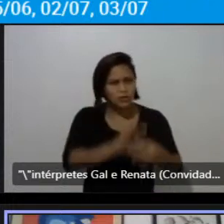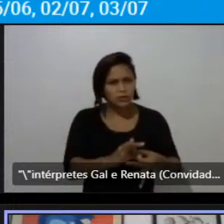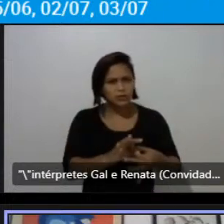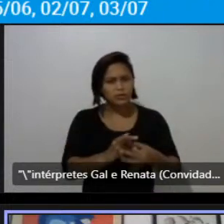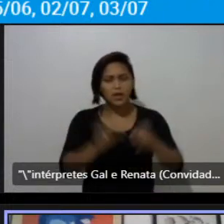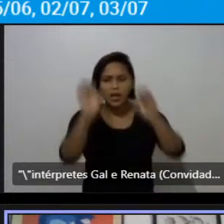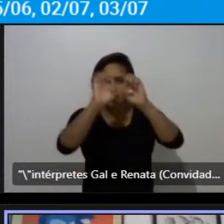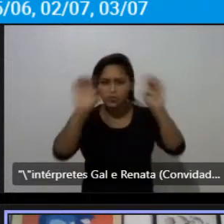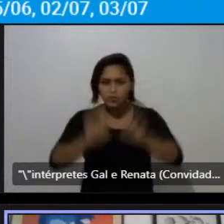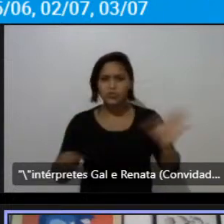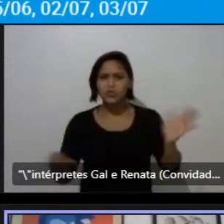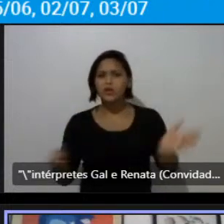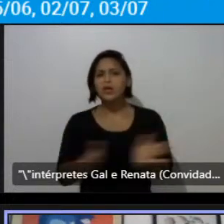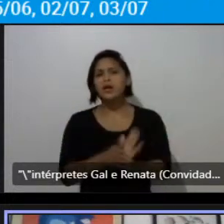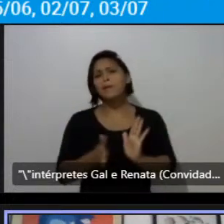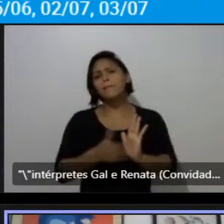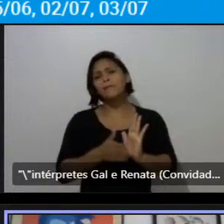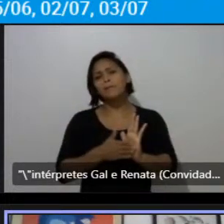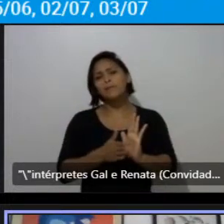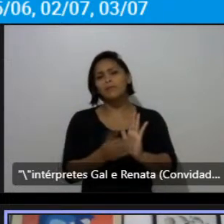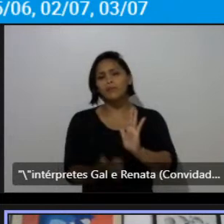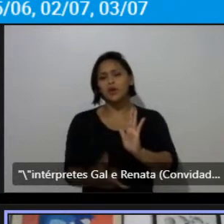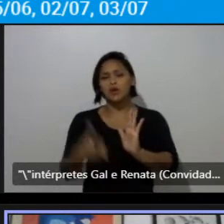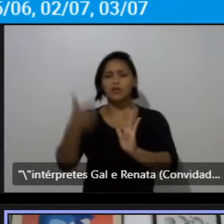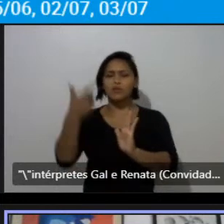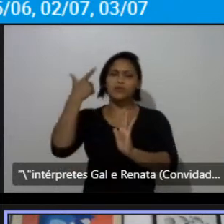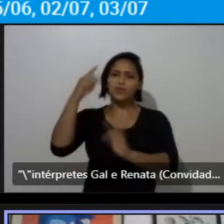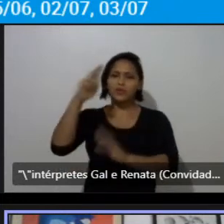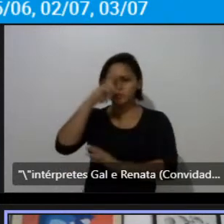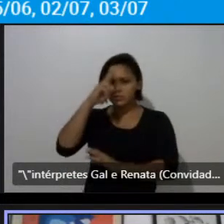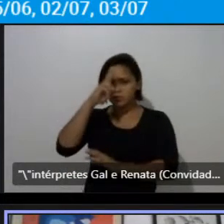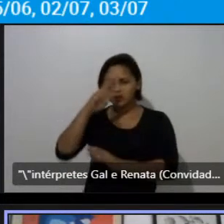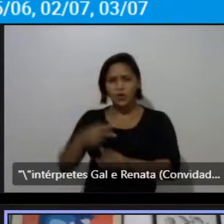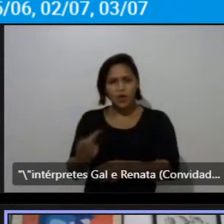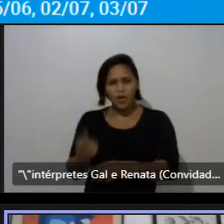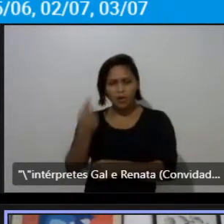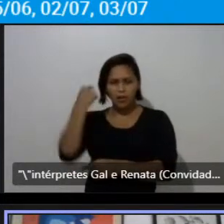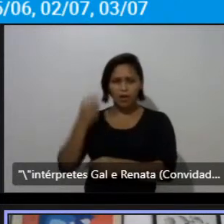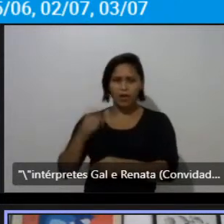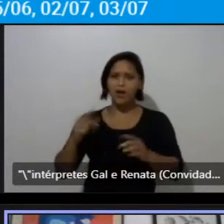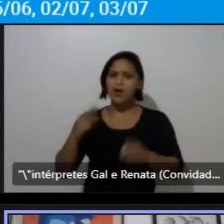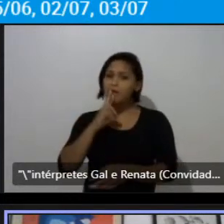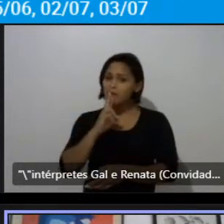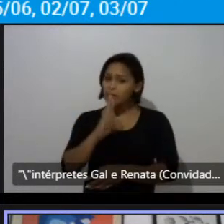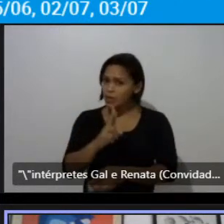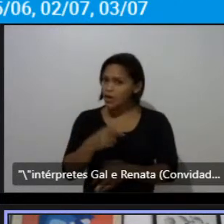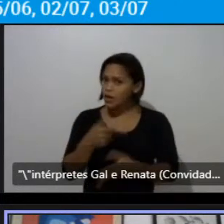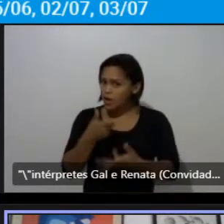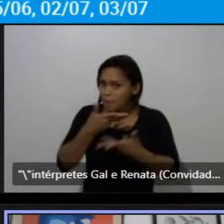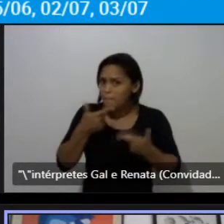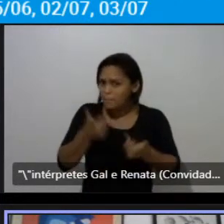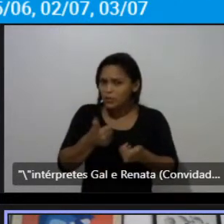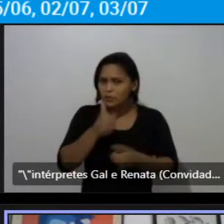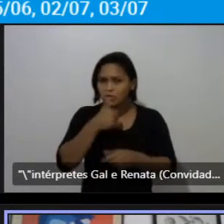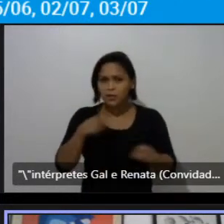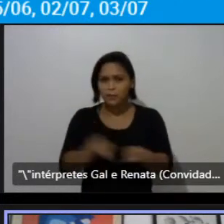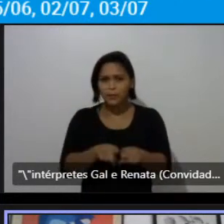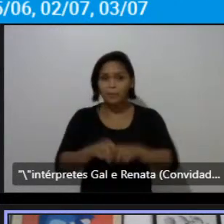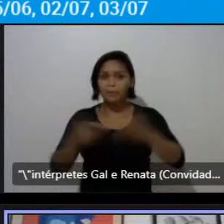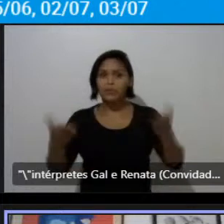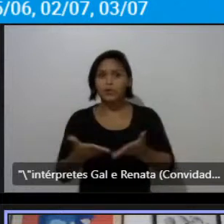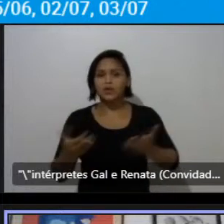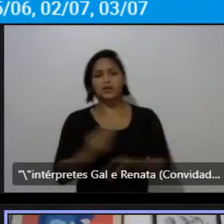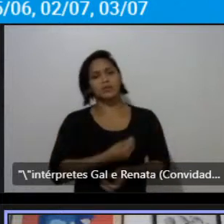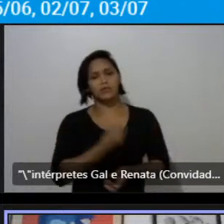estrutura que foi proposta no momento histórico ainda responde às necessidades